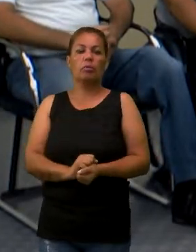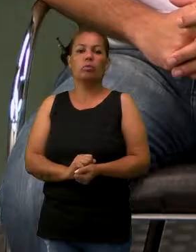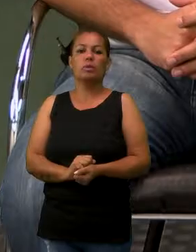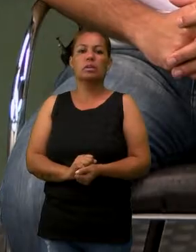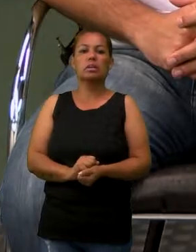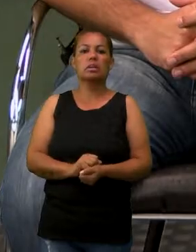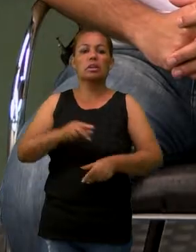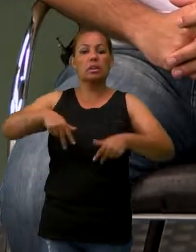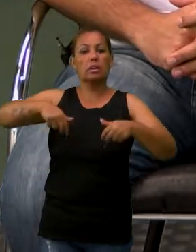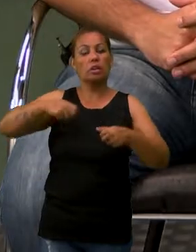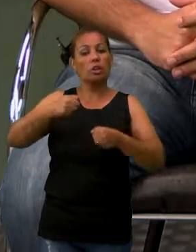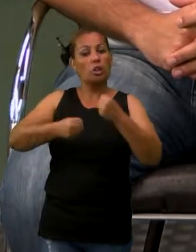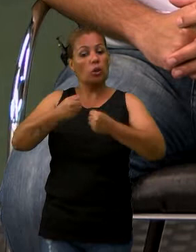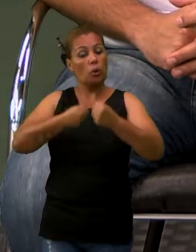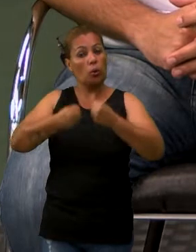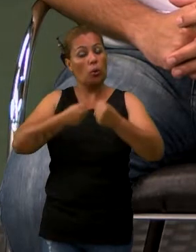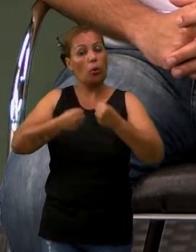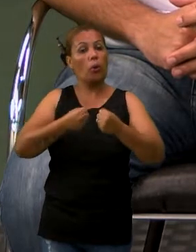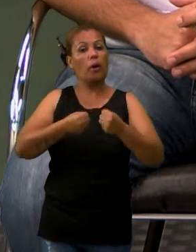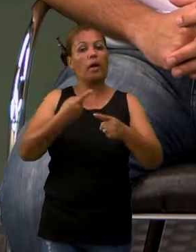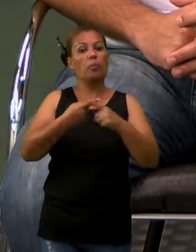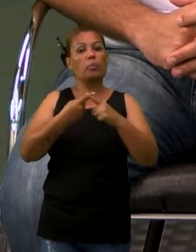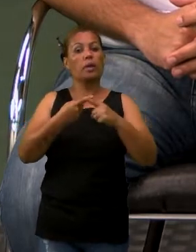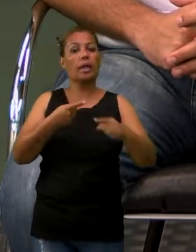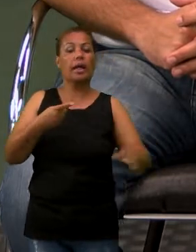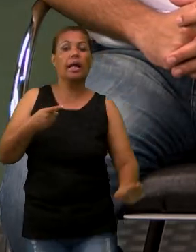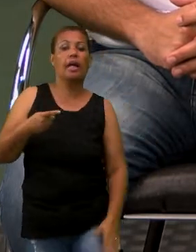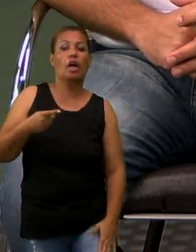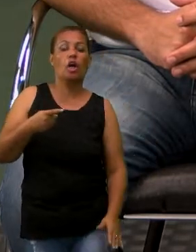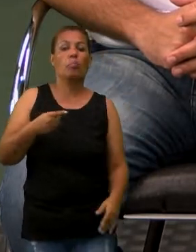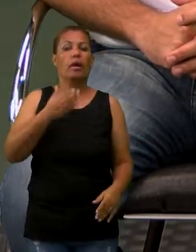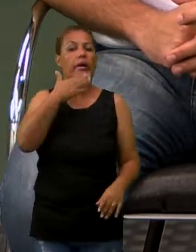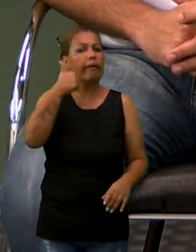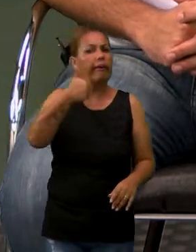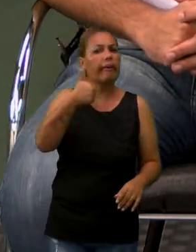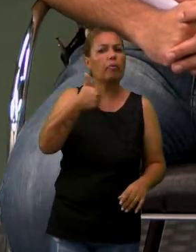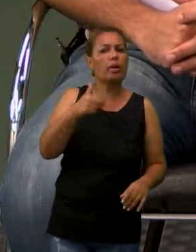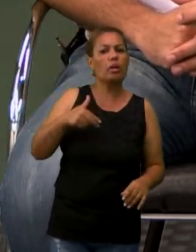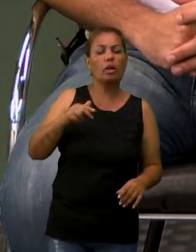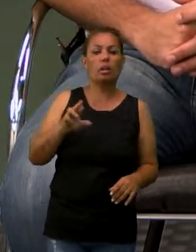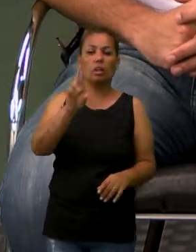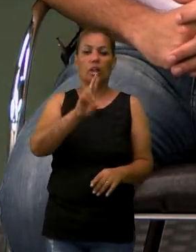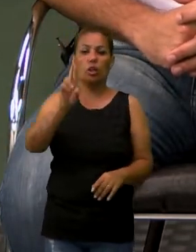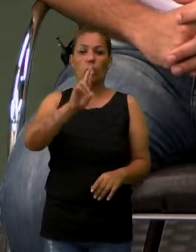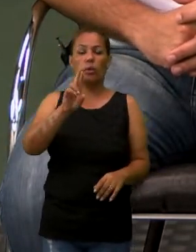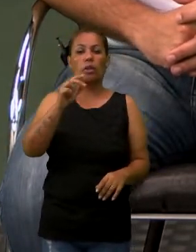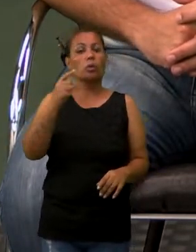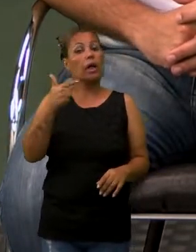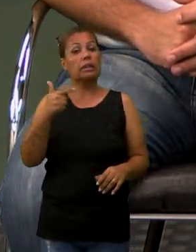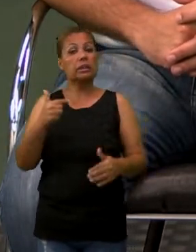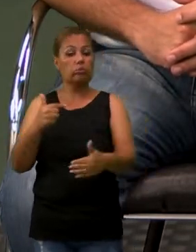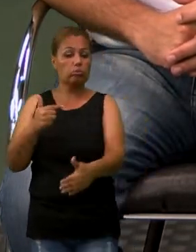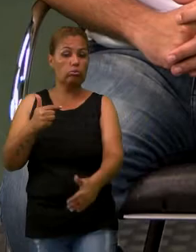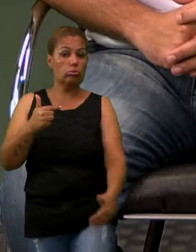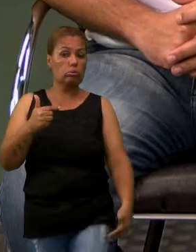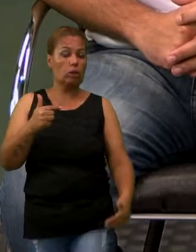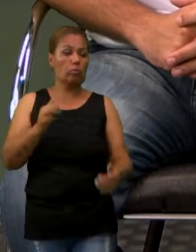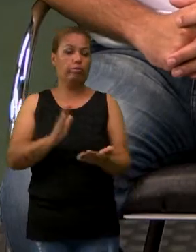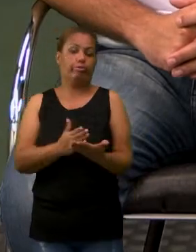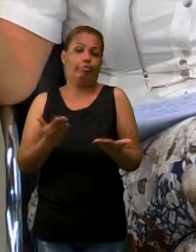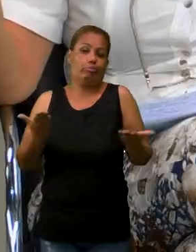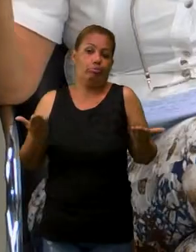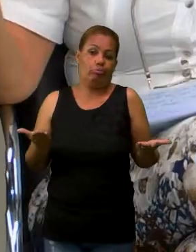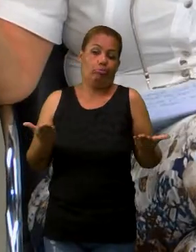correr porque diziam que aquela prótese que ele usa favorecia napoli no caso dele é amputada no caveira amputado bom gente